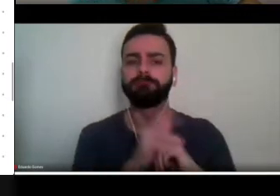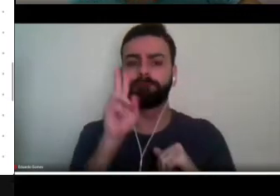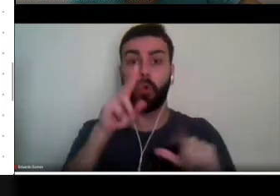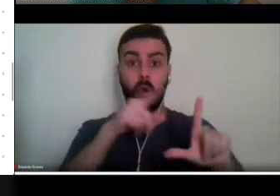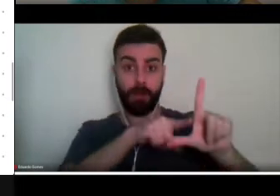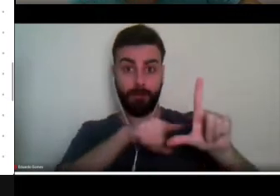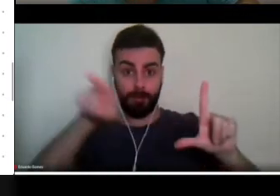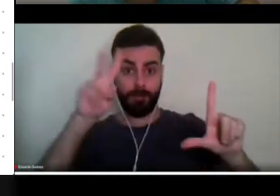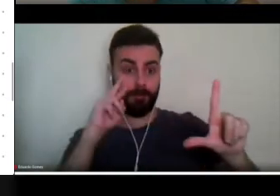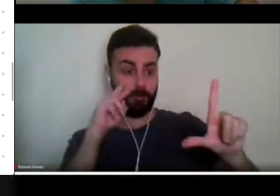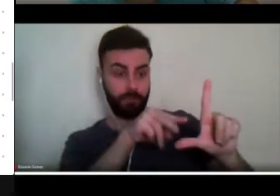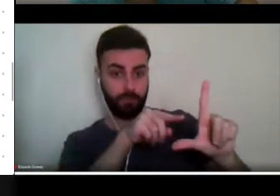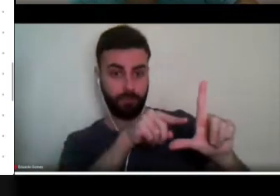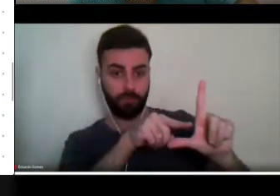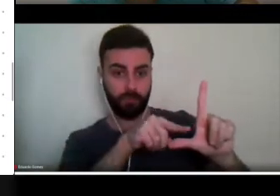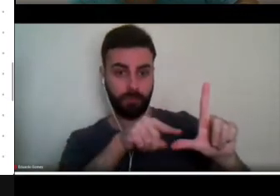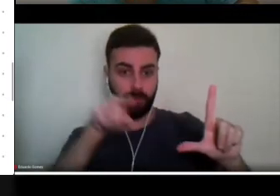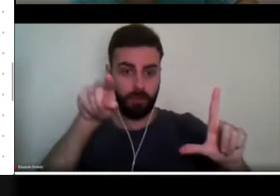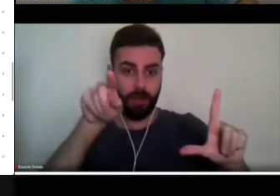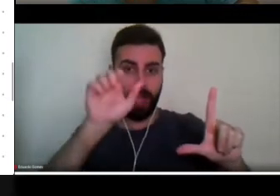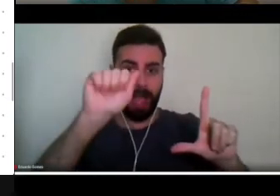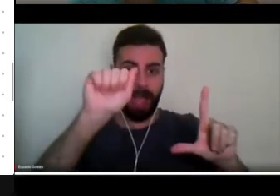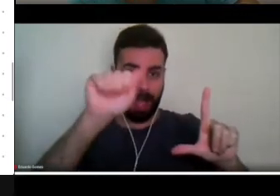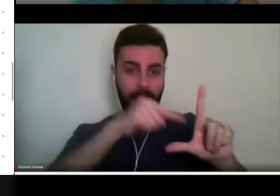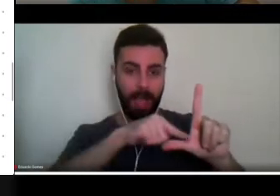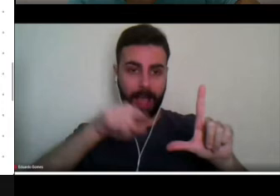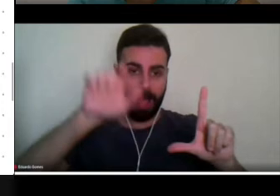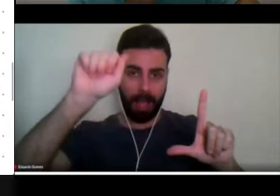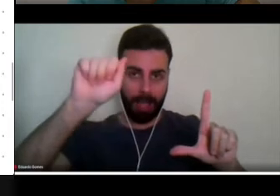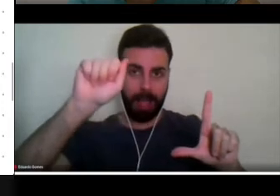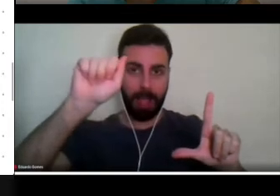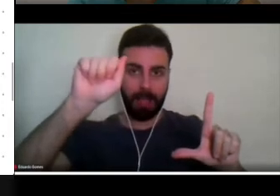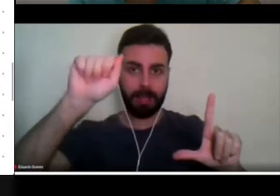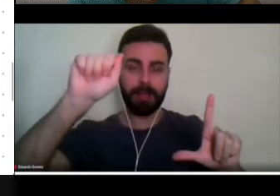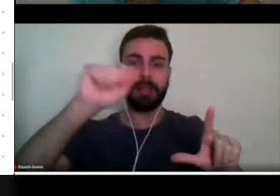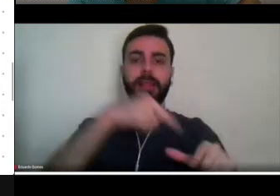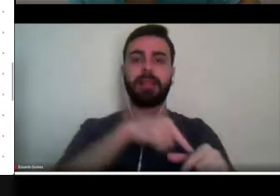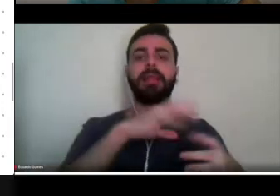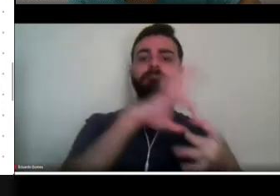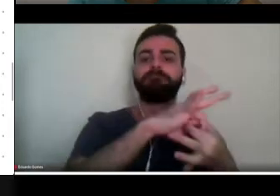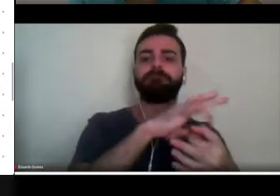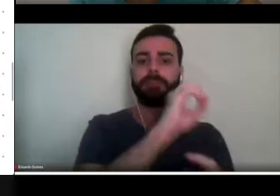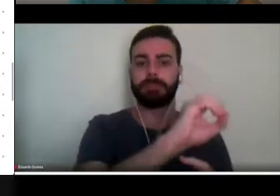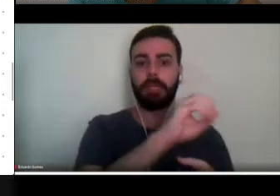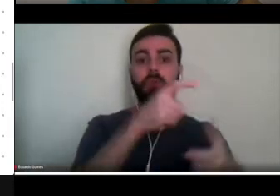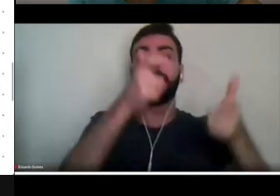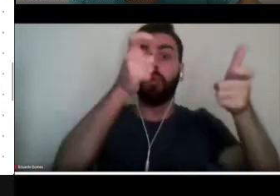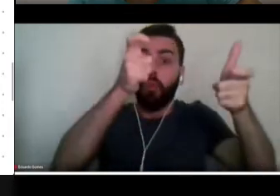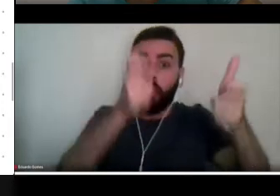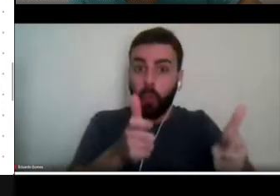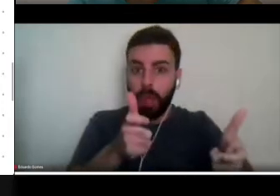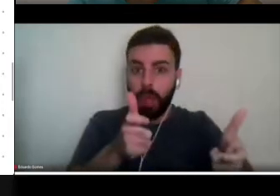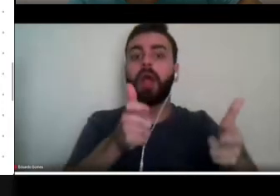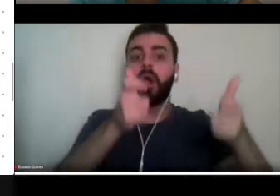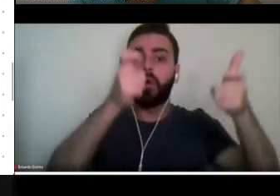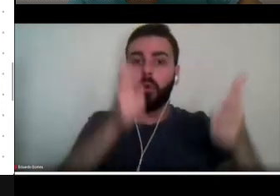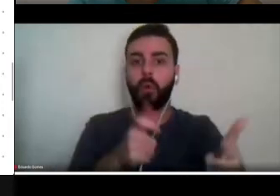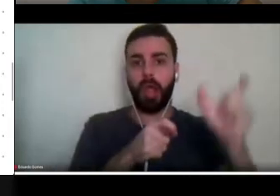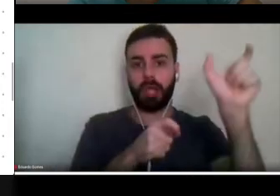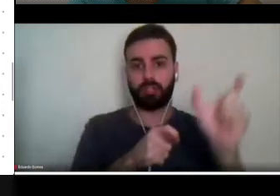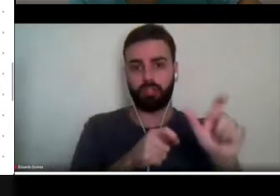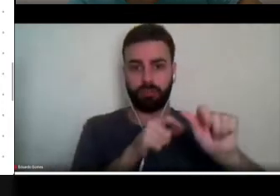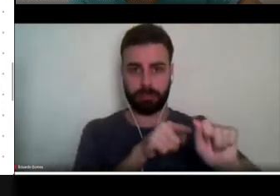Então, ele está na posição XA igual a 0 com uma velocidade